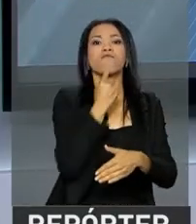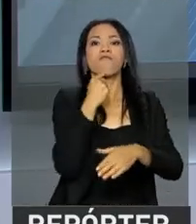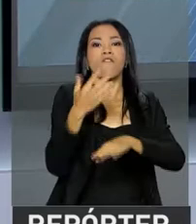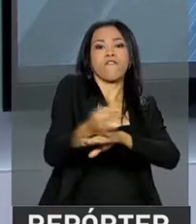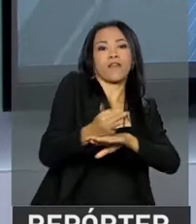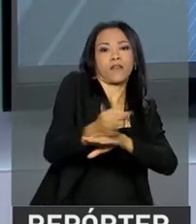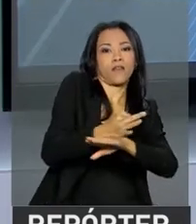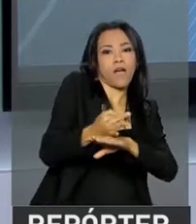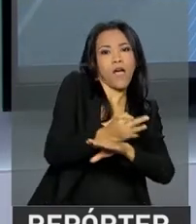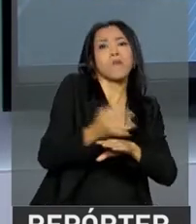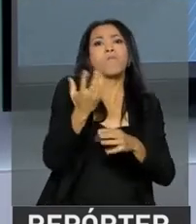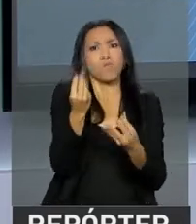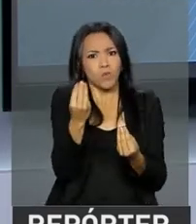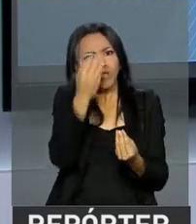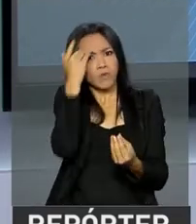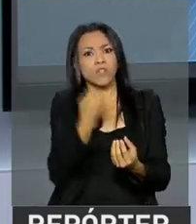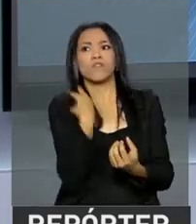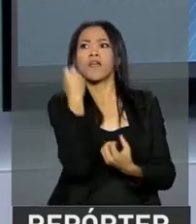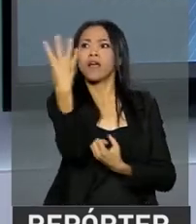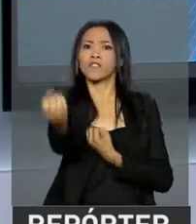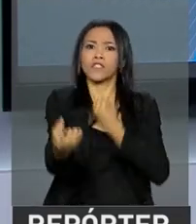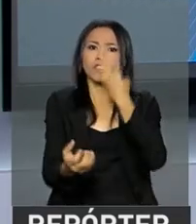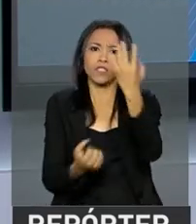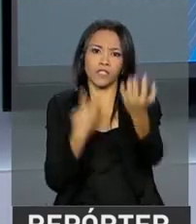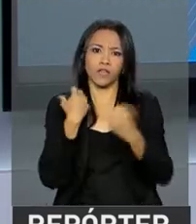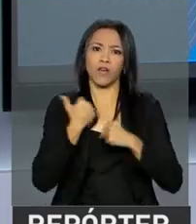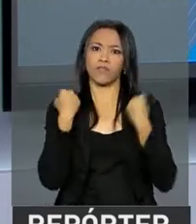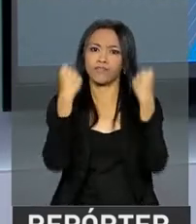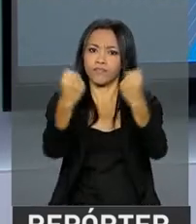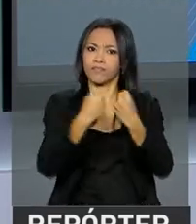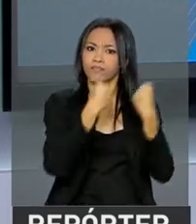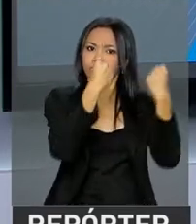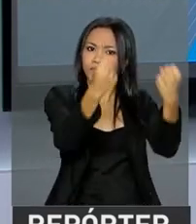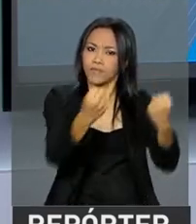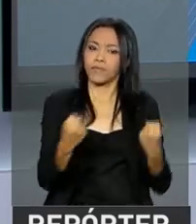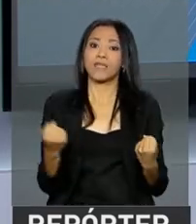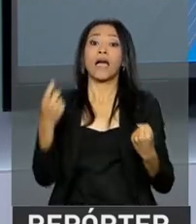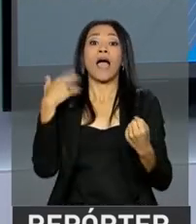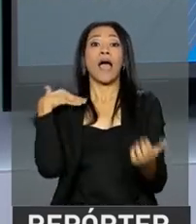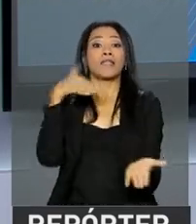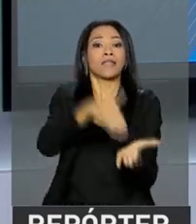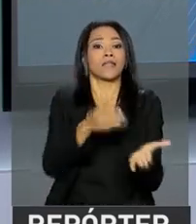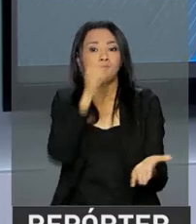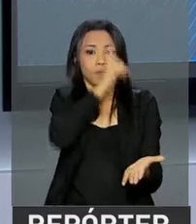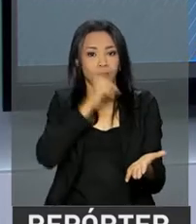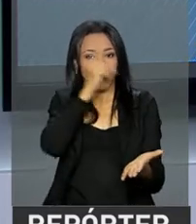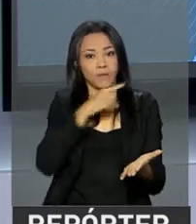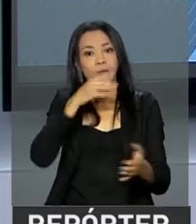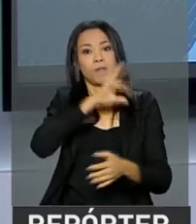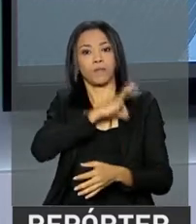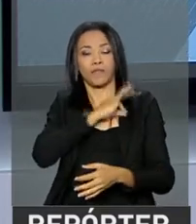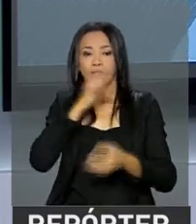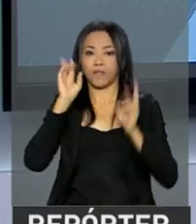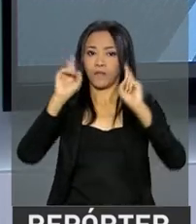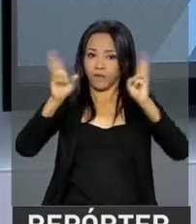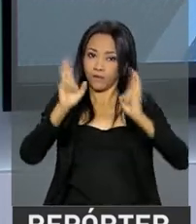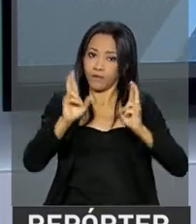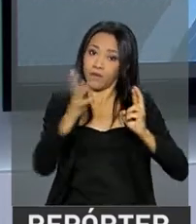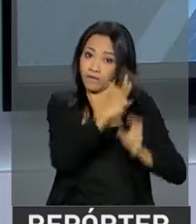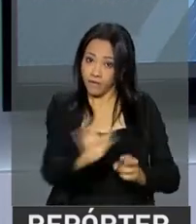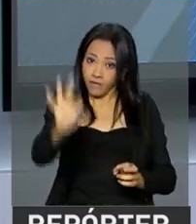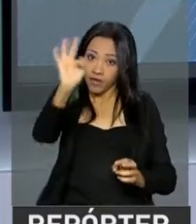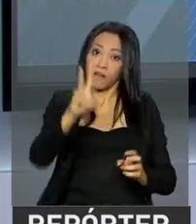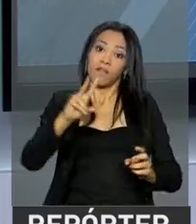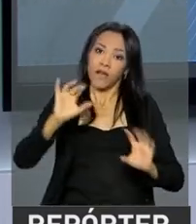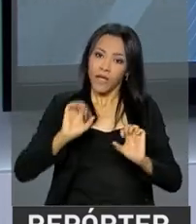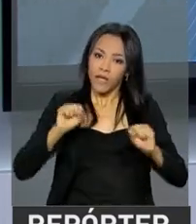pegando a estrada para curtir o feriado prolongado até domingo a polícia rodoviária federal vai reforçar o policiamento